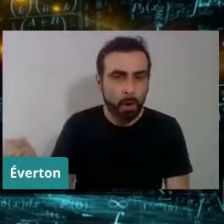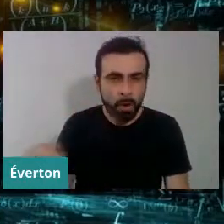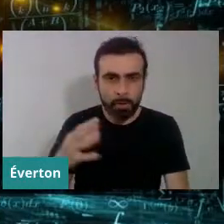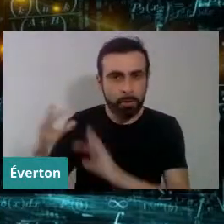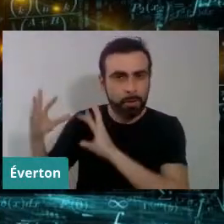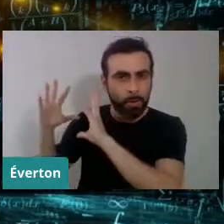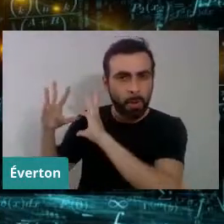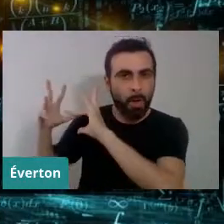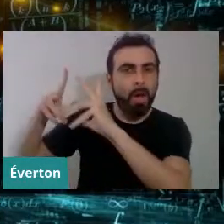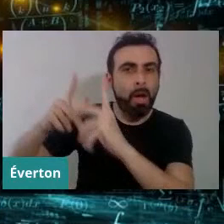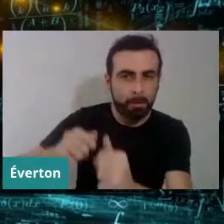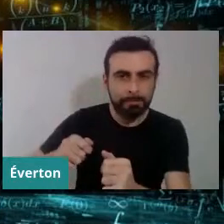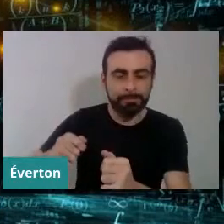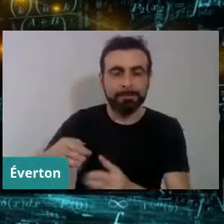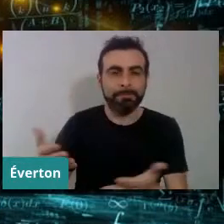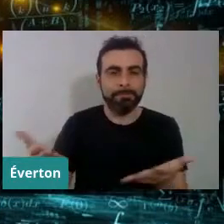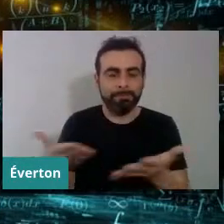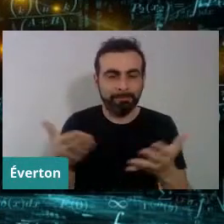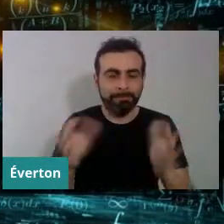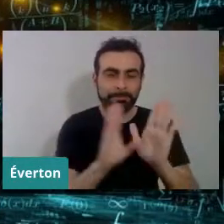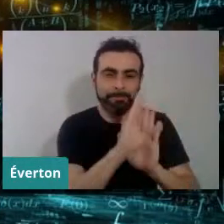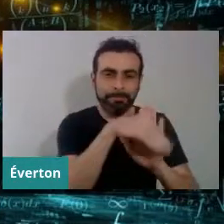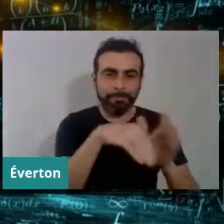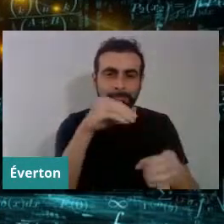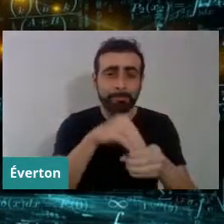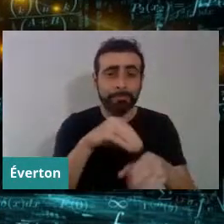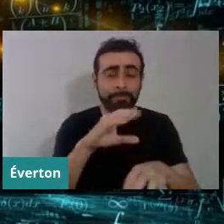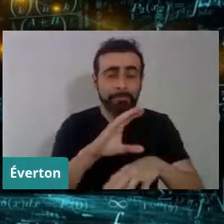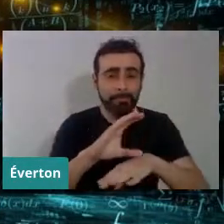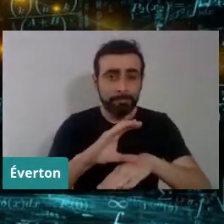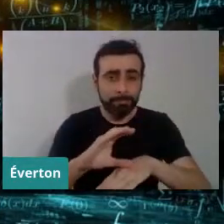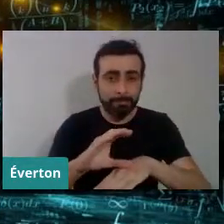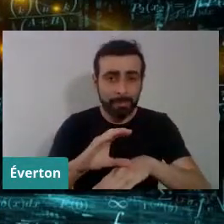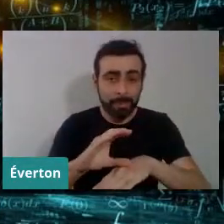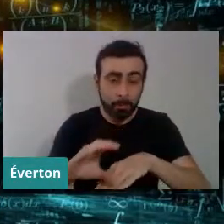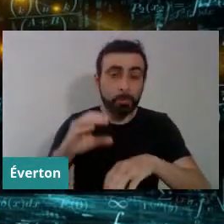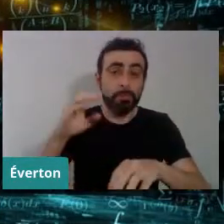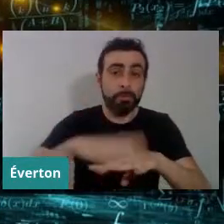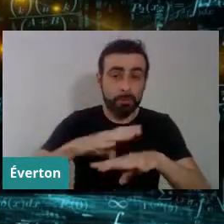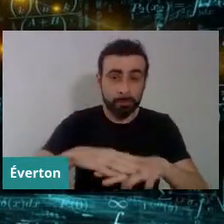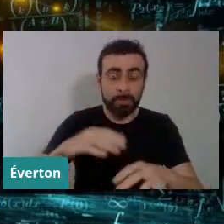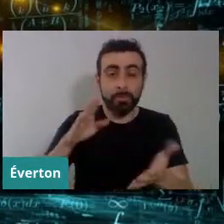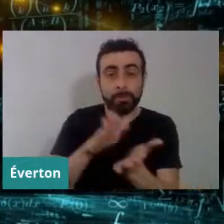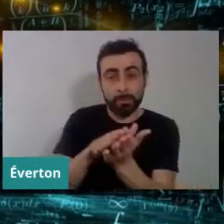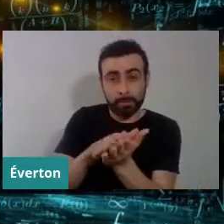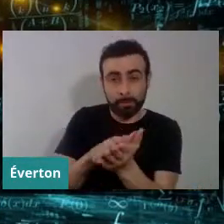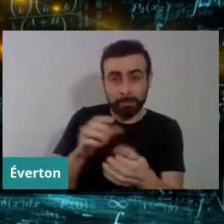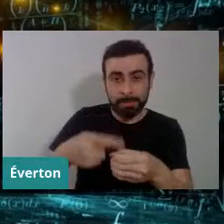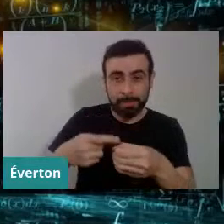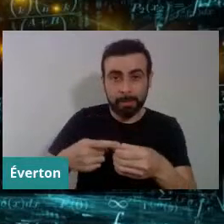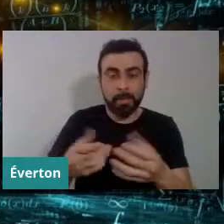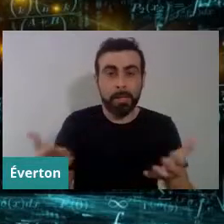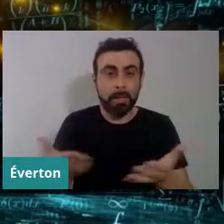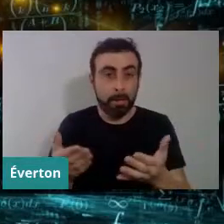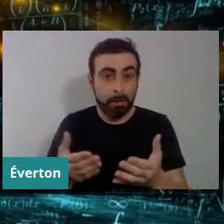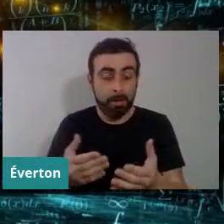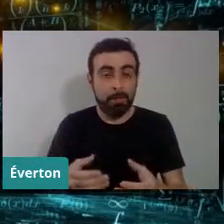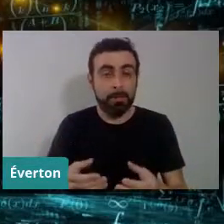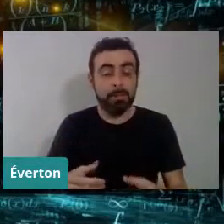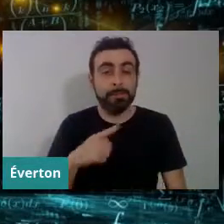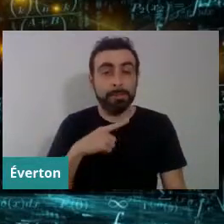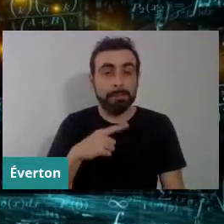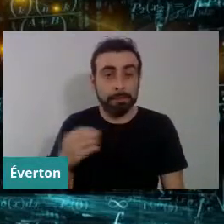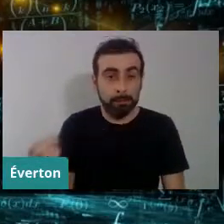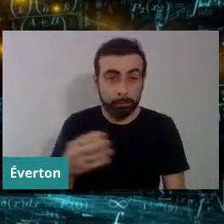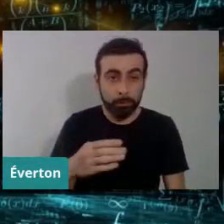parte desse colegiado da UEMP Campus Jacarezinho. Ele está sendo conduzido na atualidade